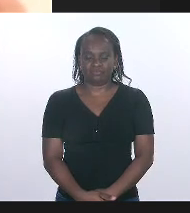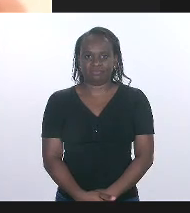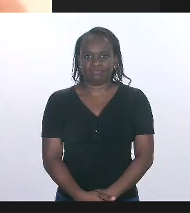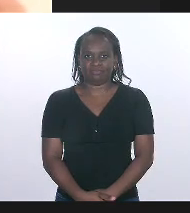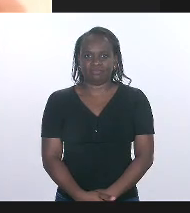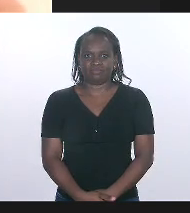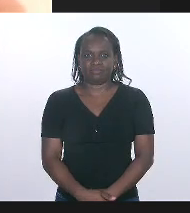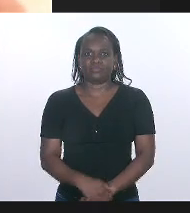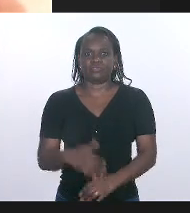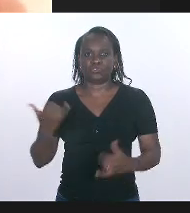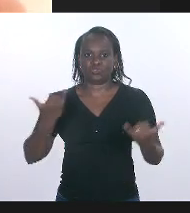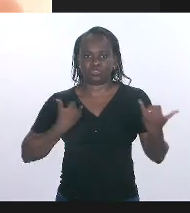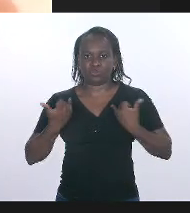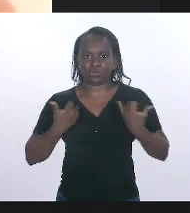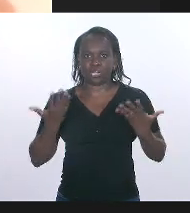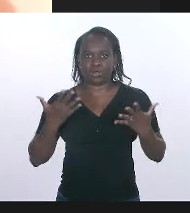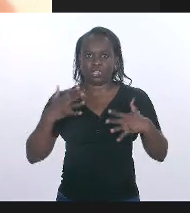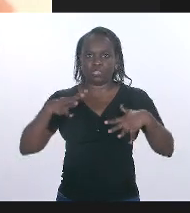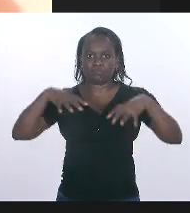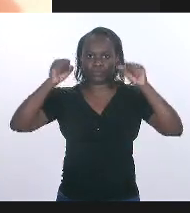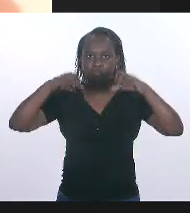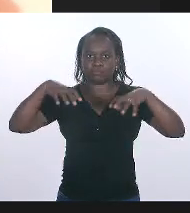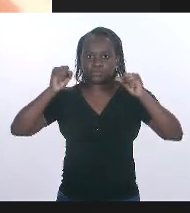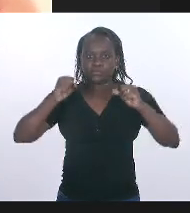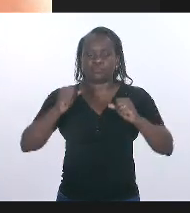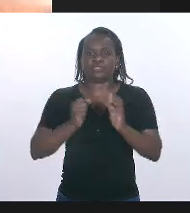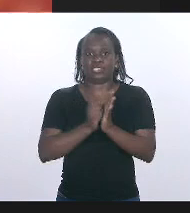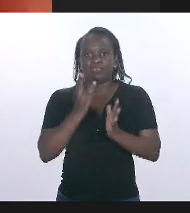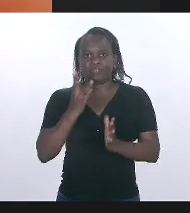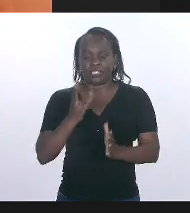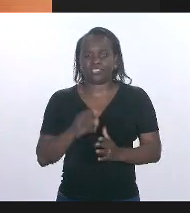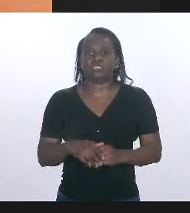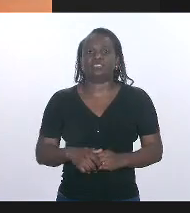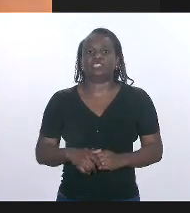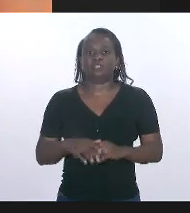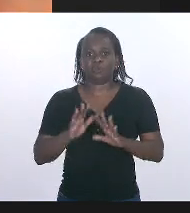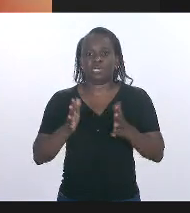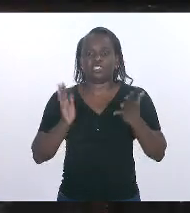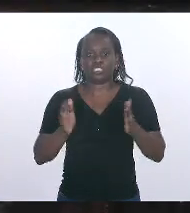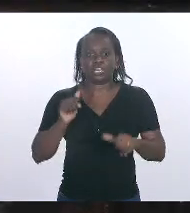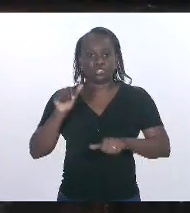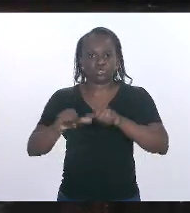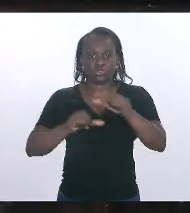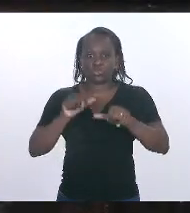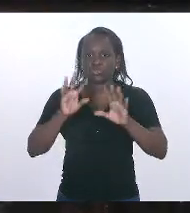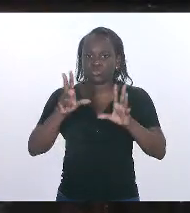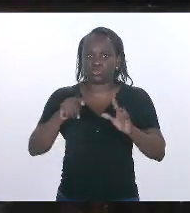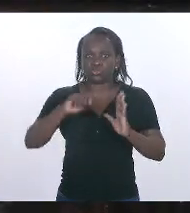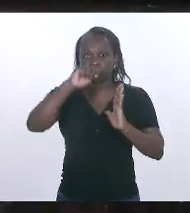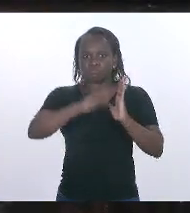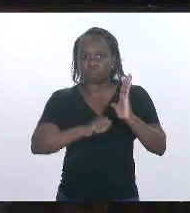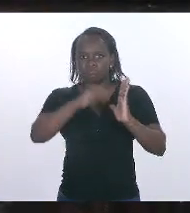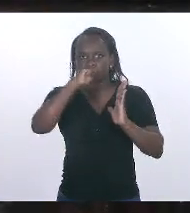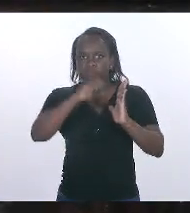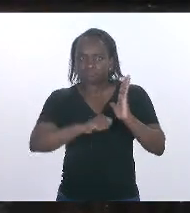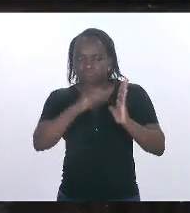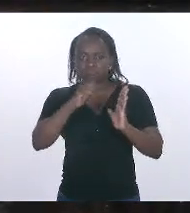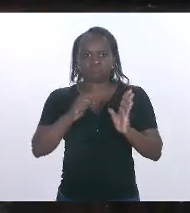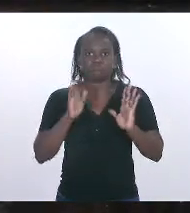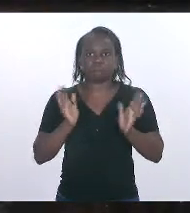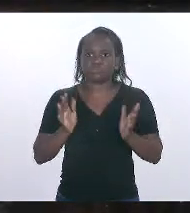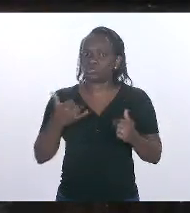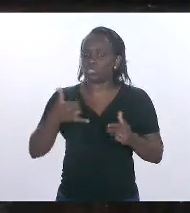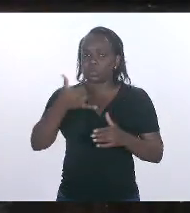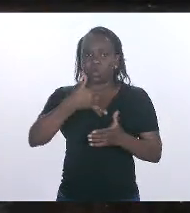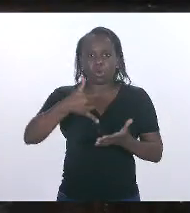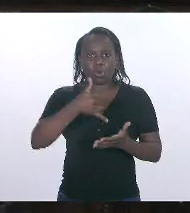Estou sendo informado da queda de luz, da terceira hoje do anexo, mas nós trocamos lá todos os disjuntores, não tinha